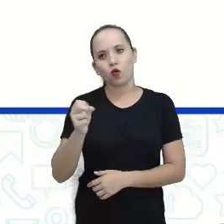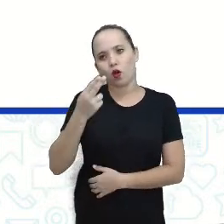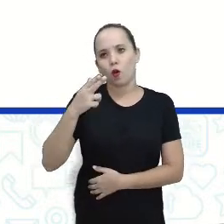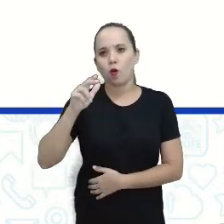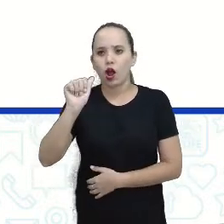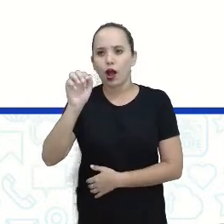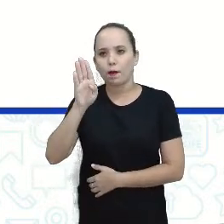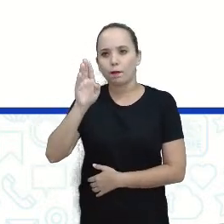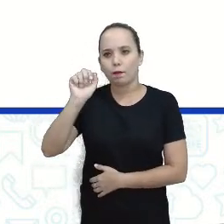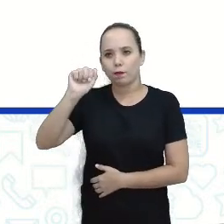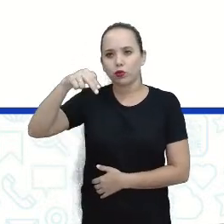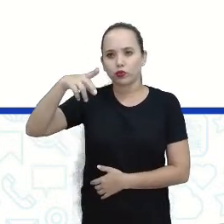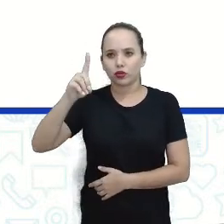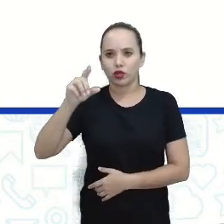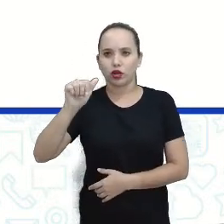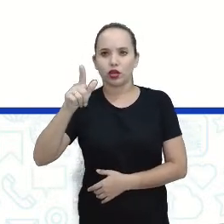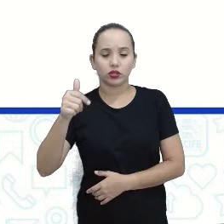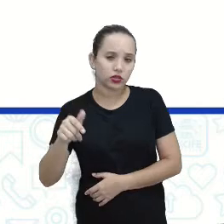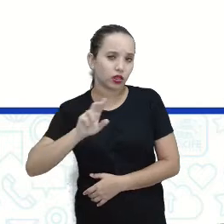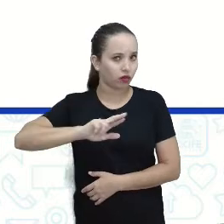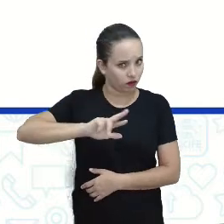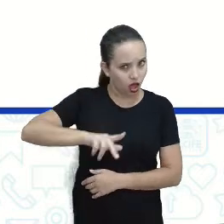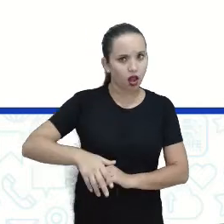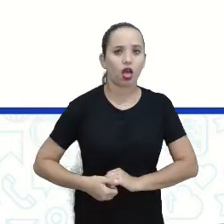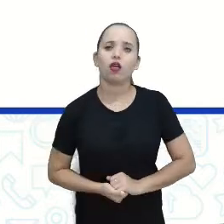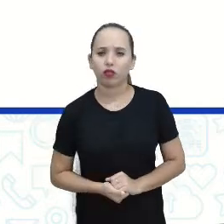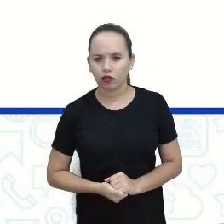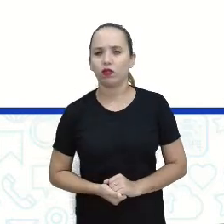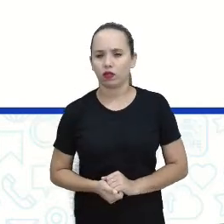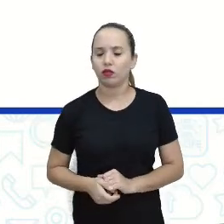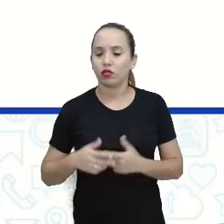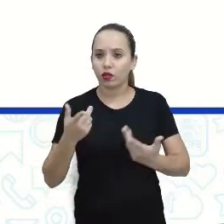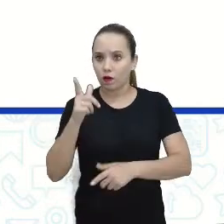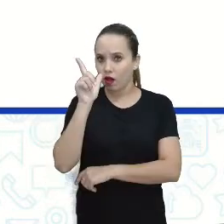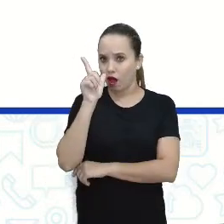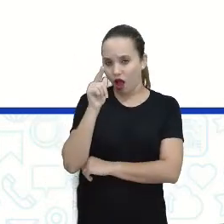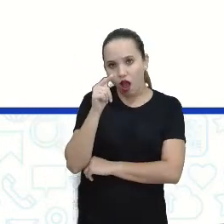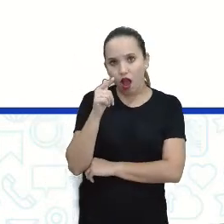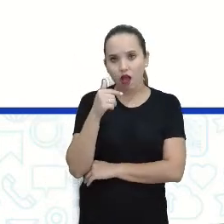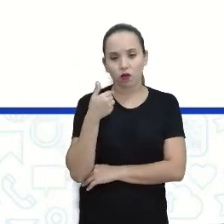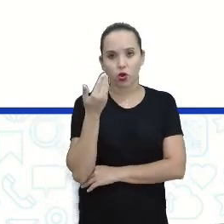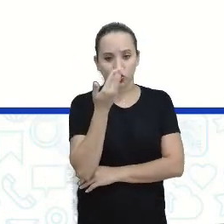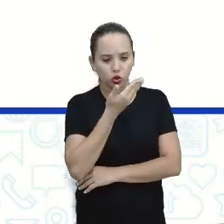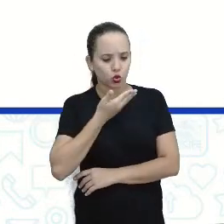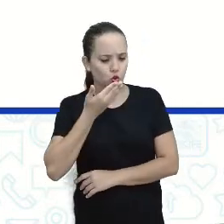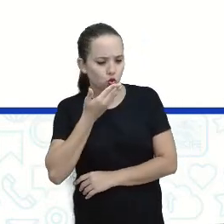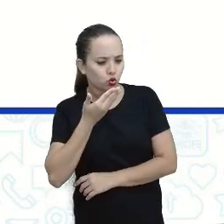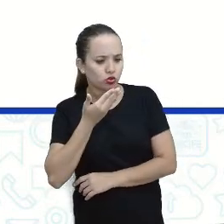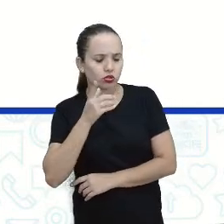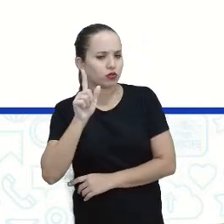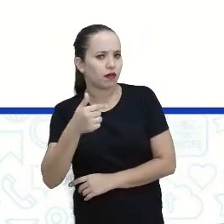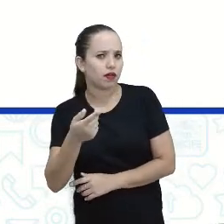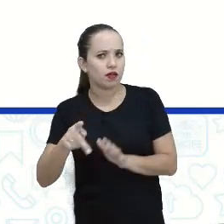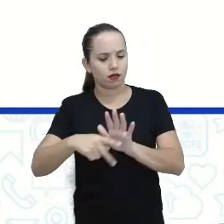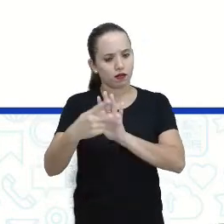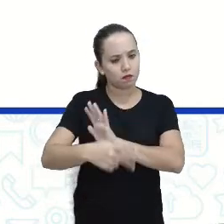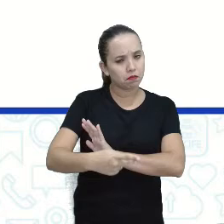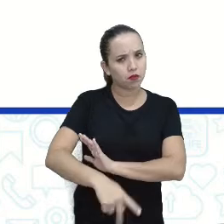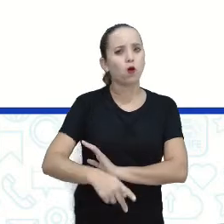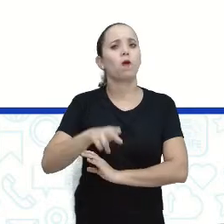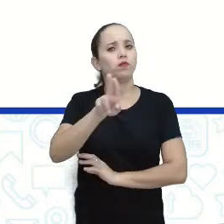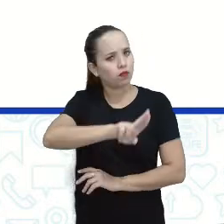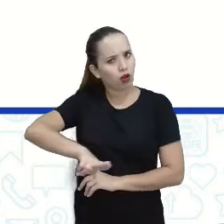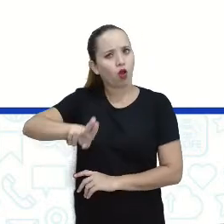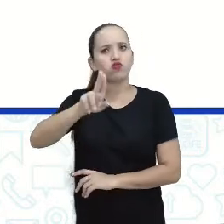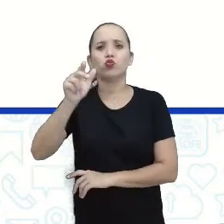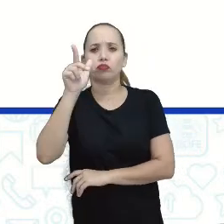não é um recurso que está disponível em qualquer lugar e a todo momento, né? Então, muitas pessoas